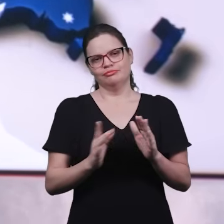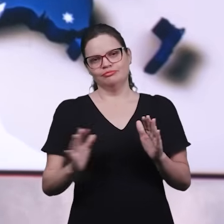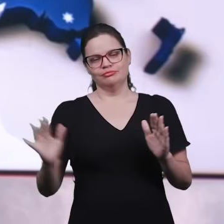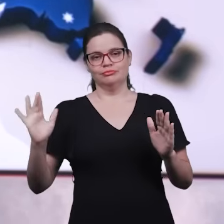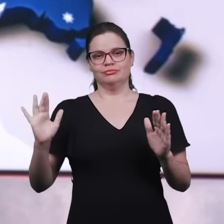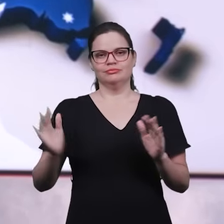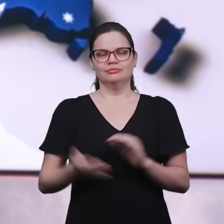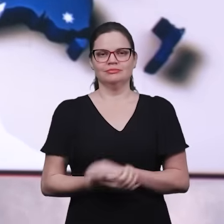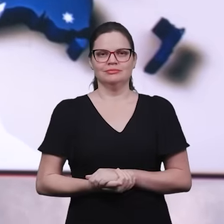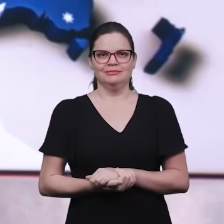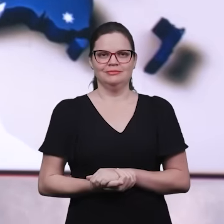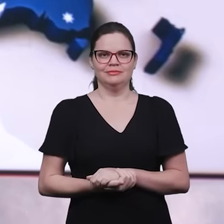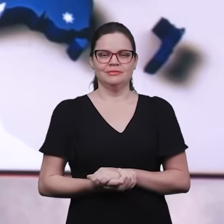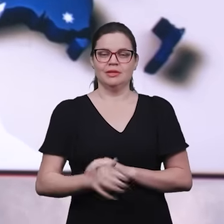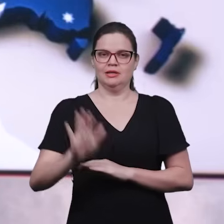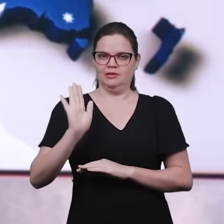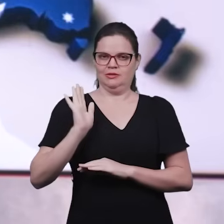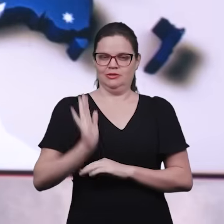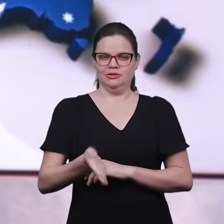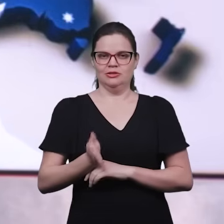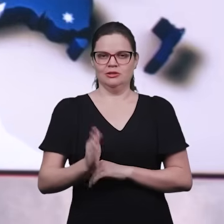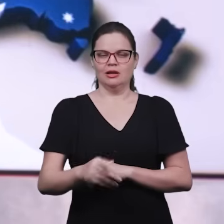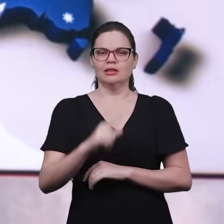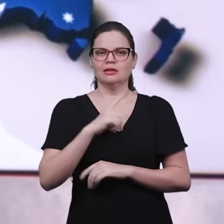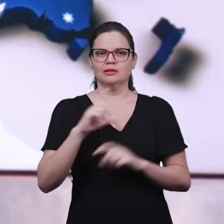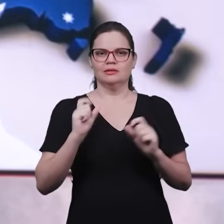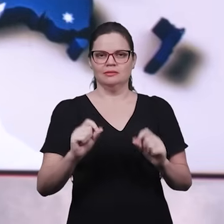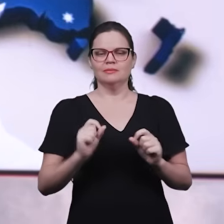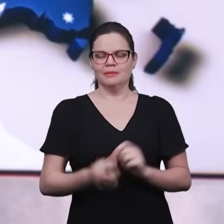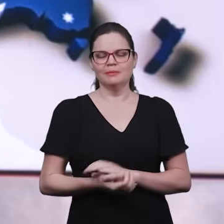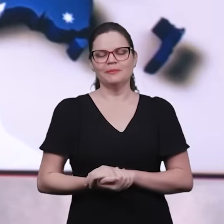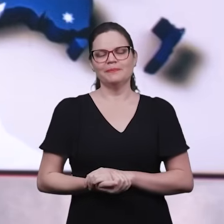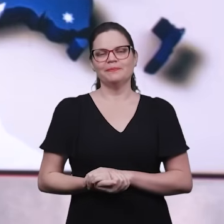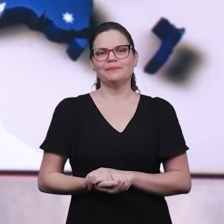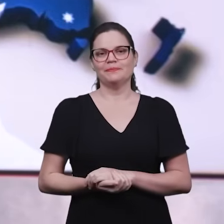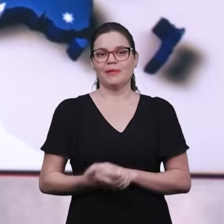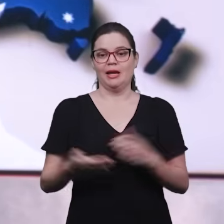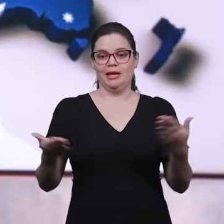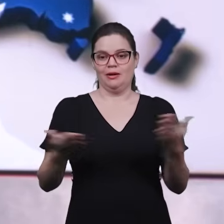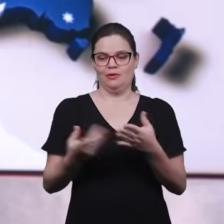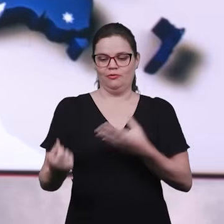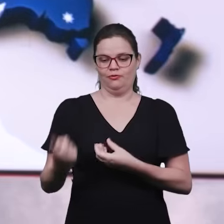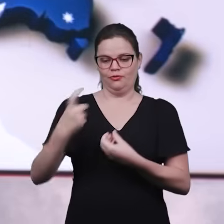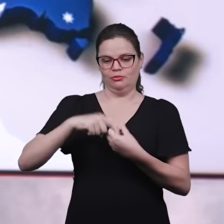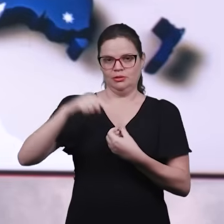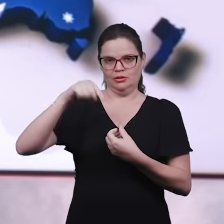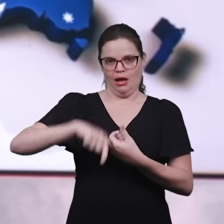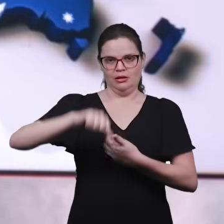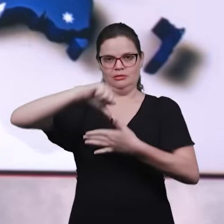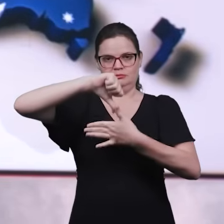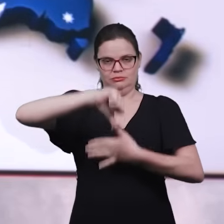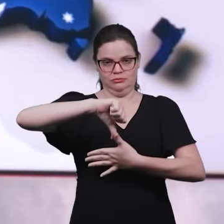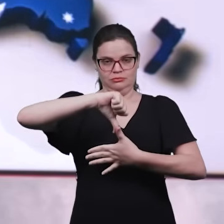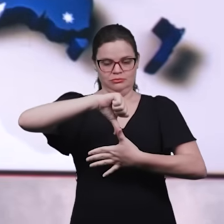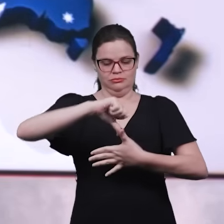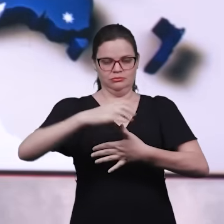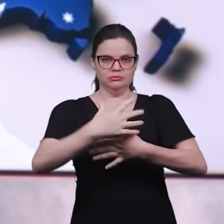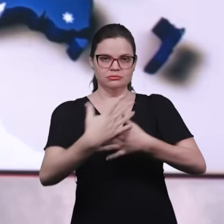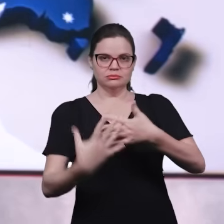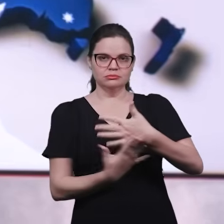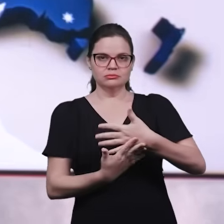nós tivemos já, aí voltando aqui para a América do Sul, nós tivemos